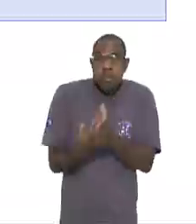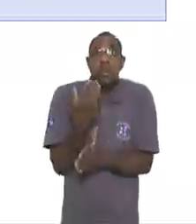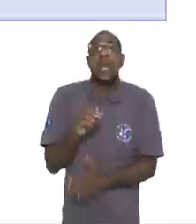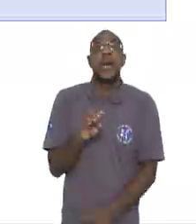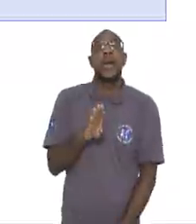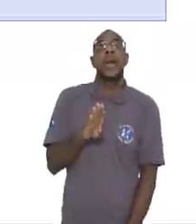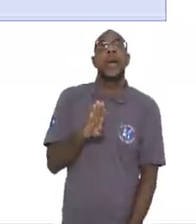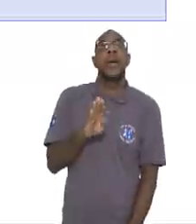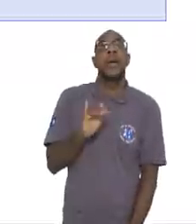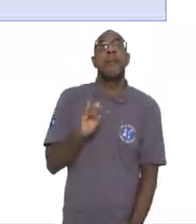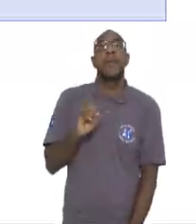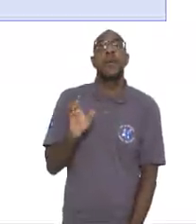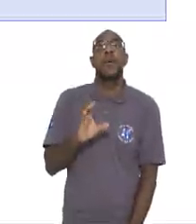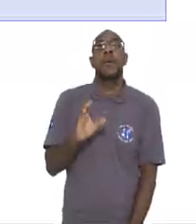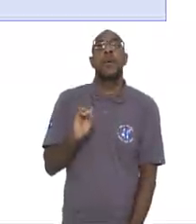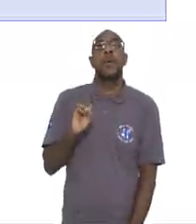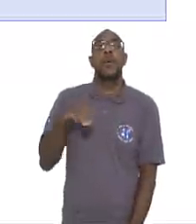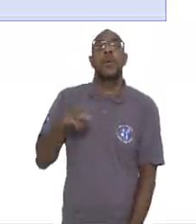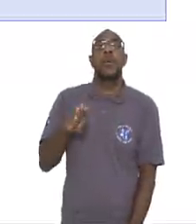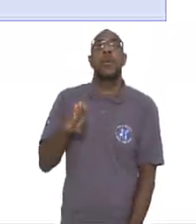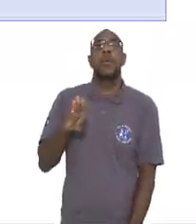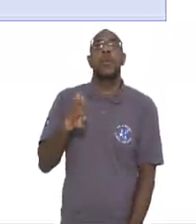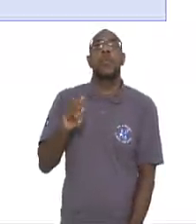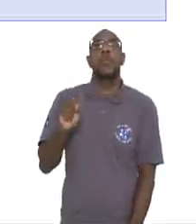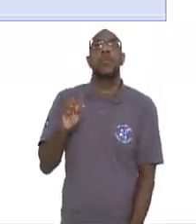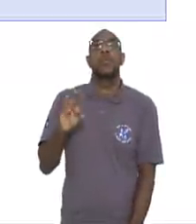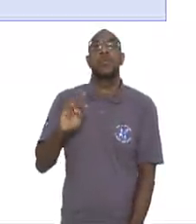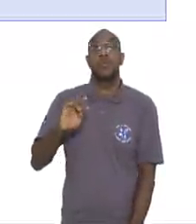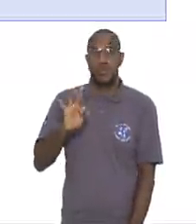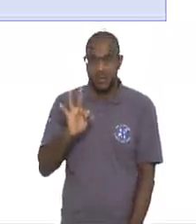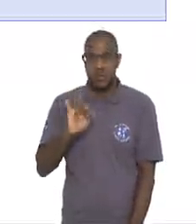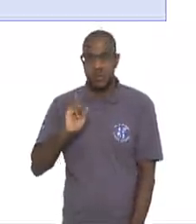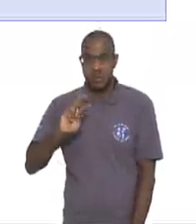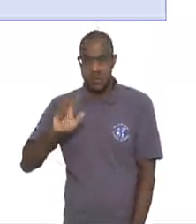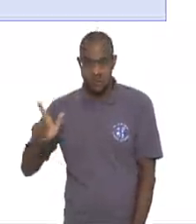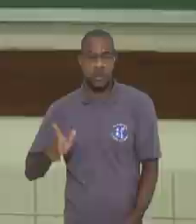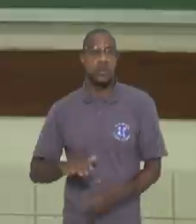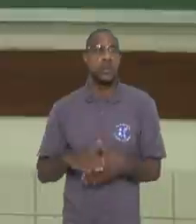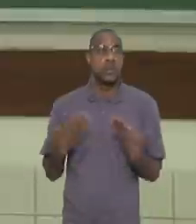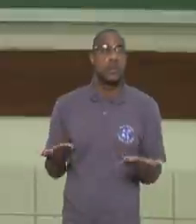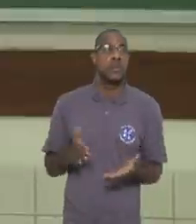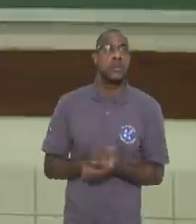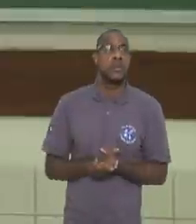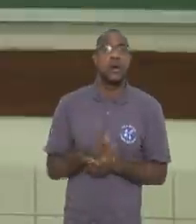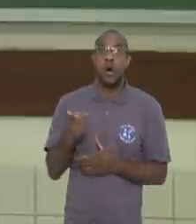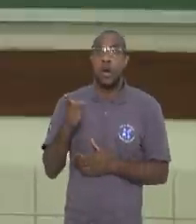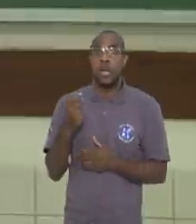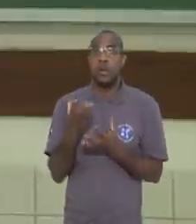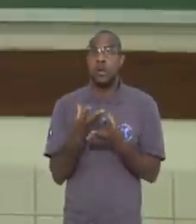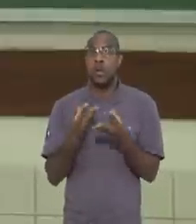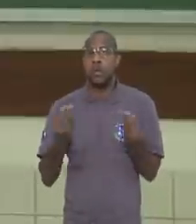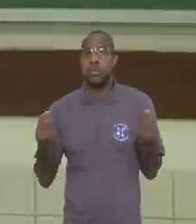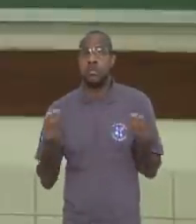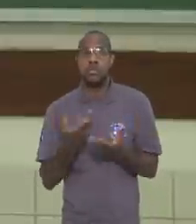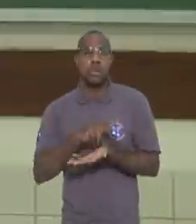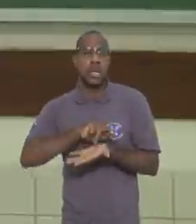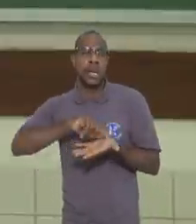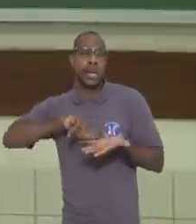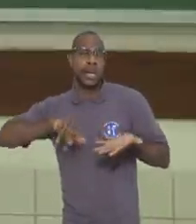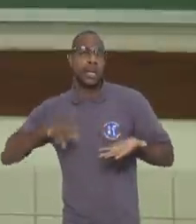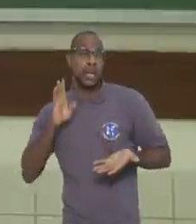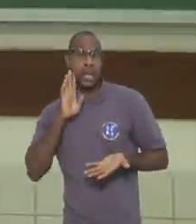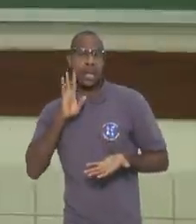microalga que pode ser usada para biocombustível. Olha só que bacana, quanta coisa legal que está sendo descoberta, né? Utilizando